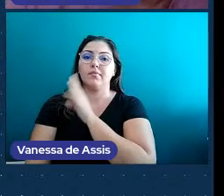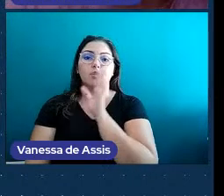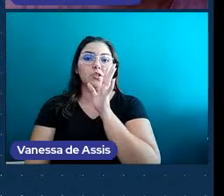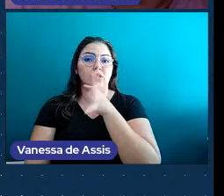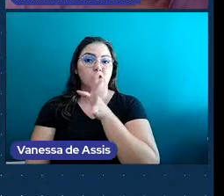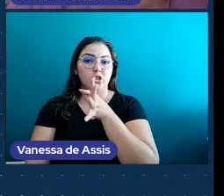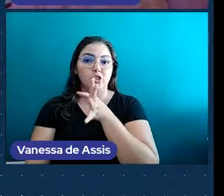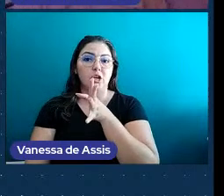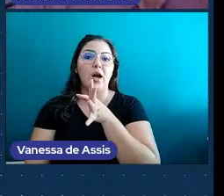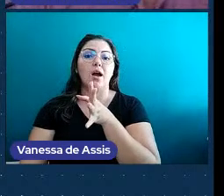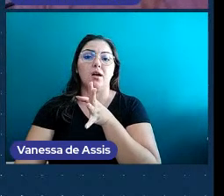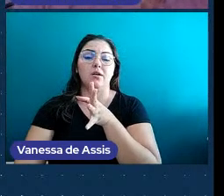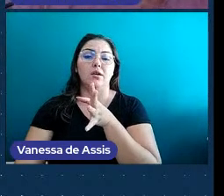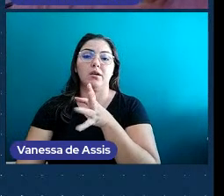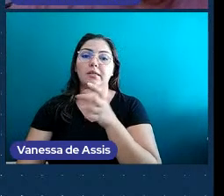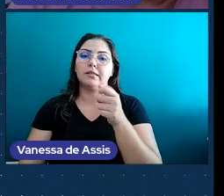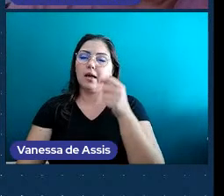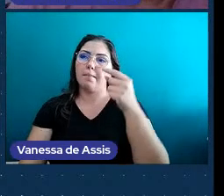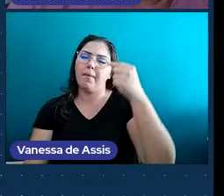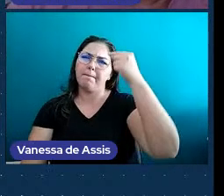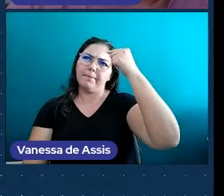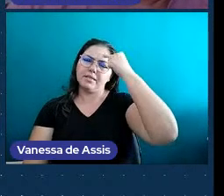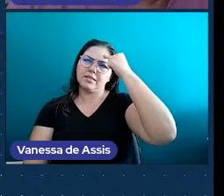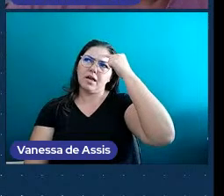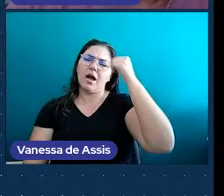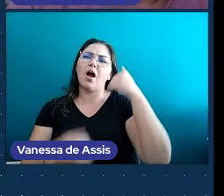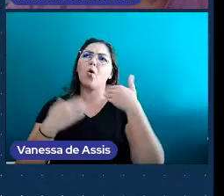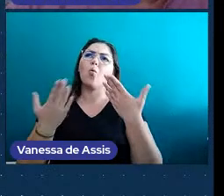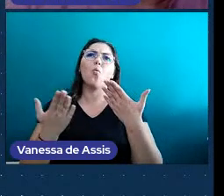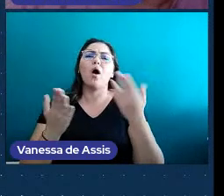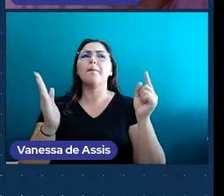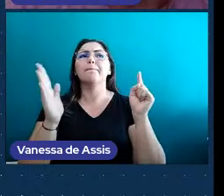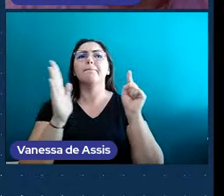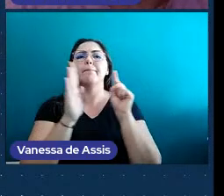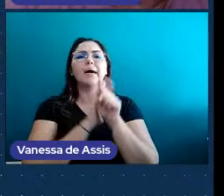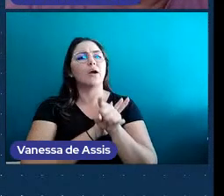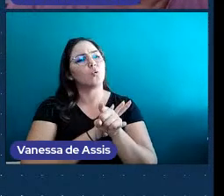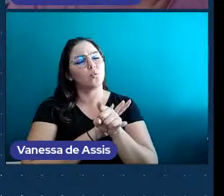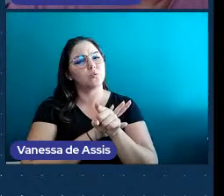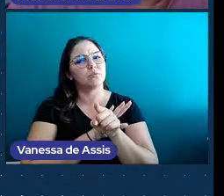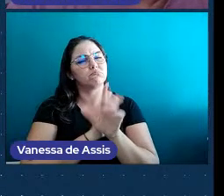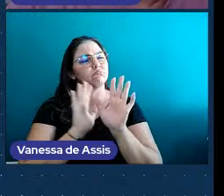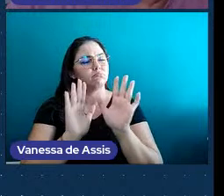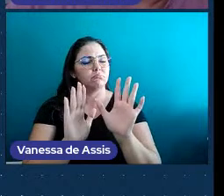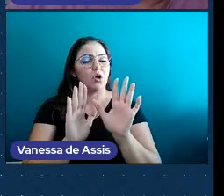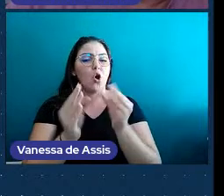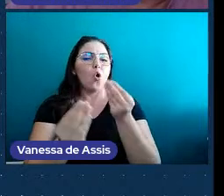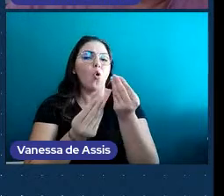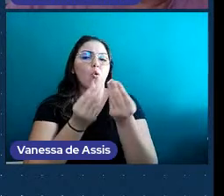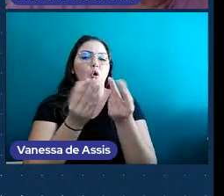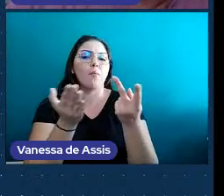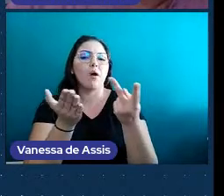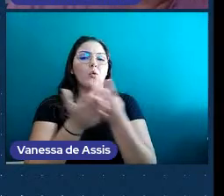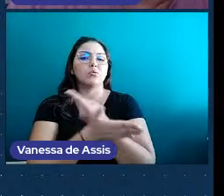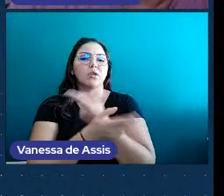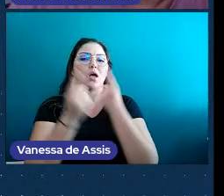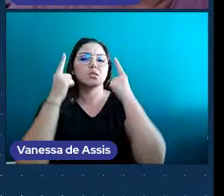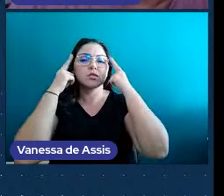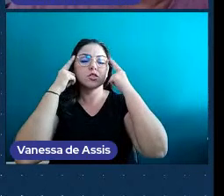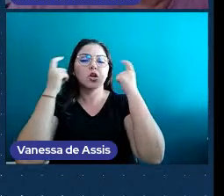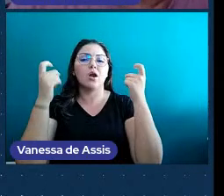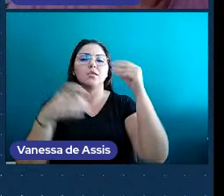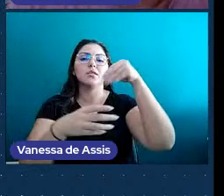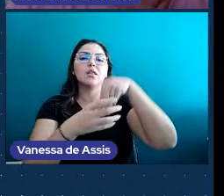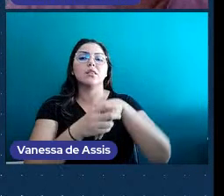a possibilidade de eu pensar na pergunta da pesquisa, né? Como ocorre a violência nas escolas de